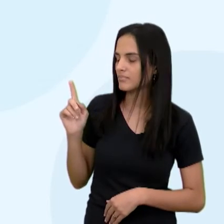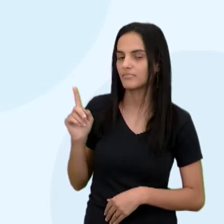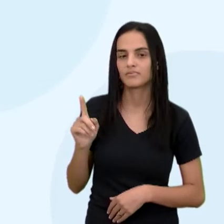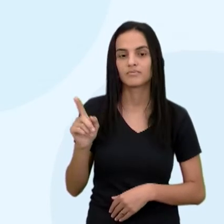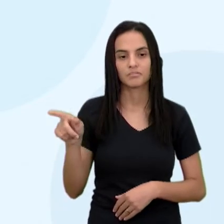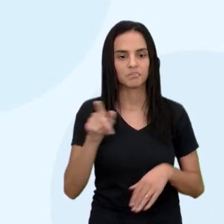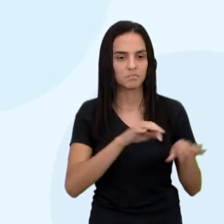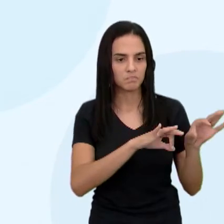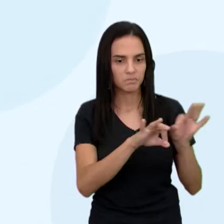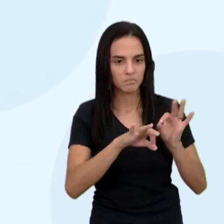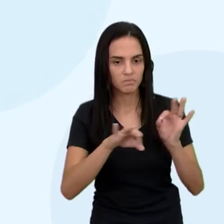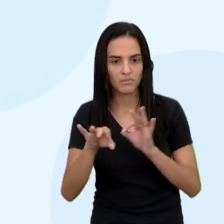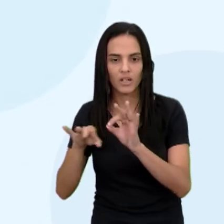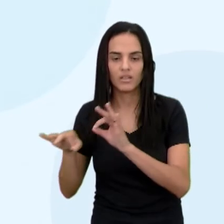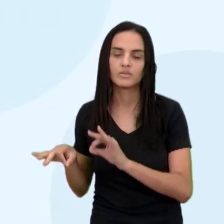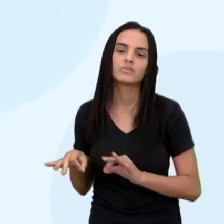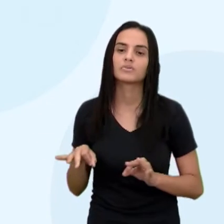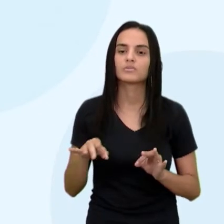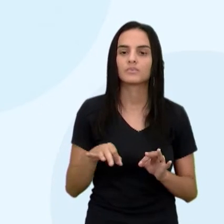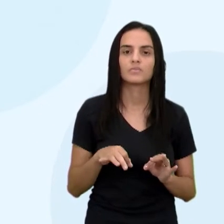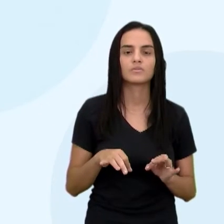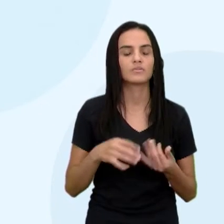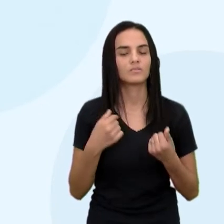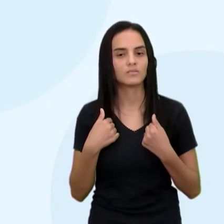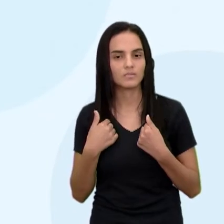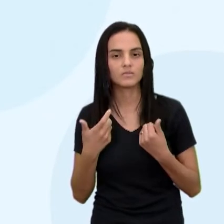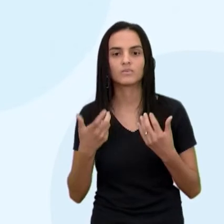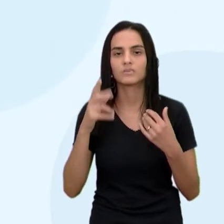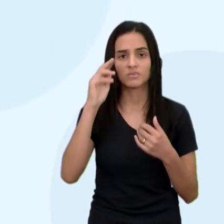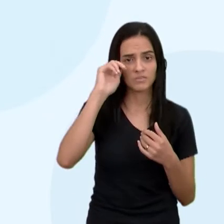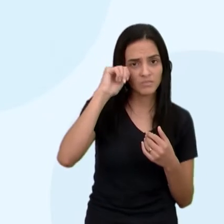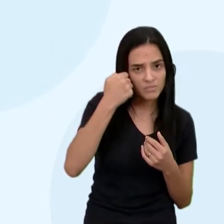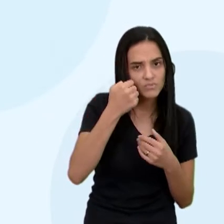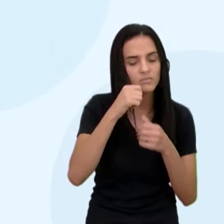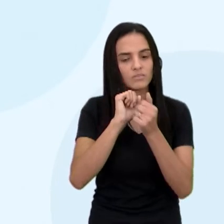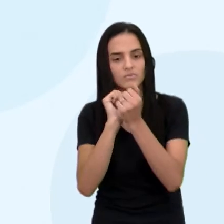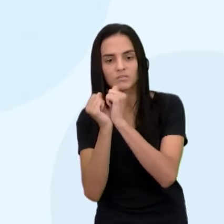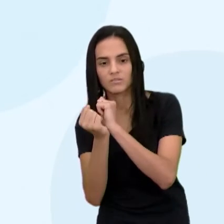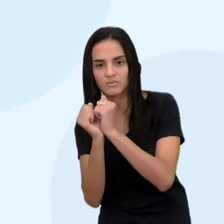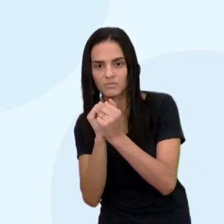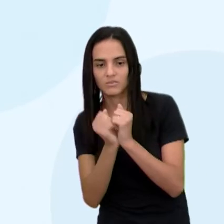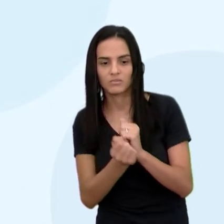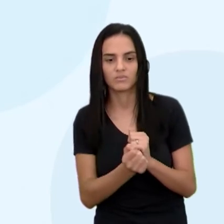ele organiza uma revolta de pretos escravizados.